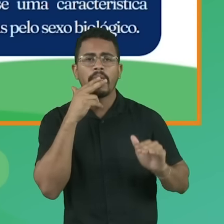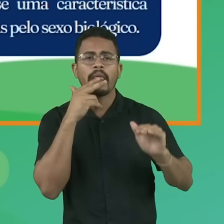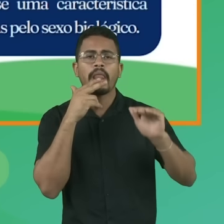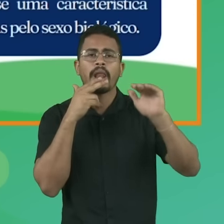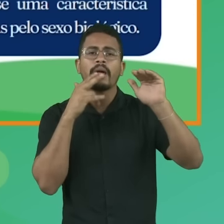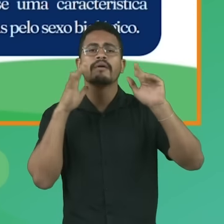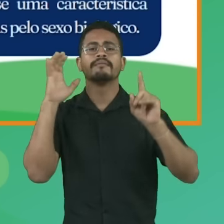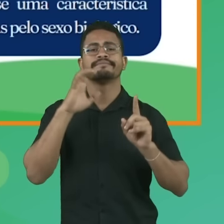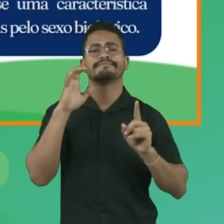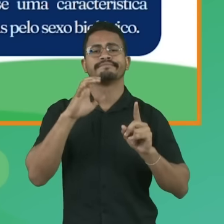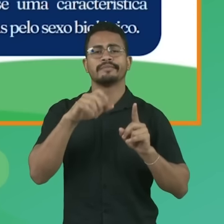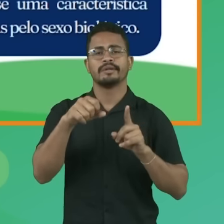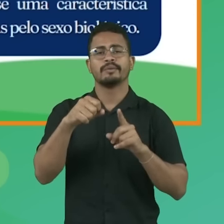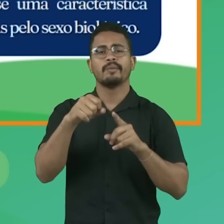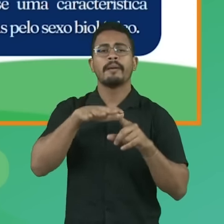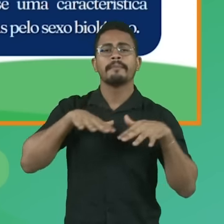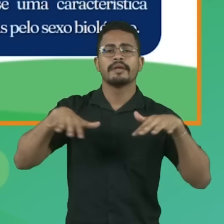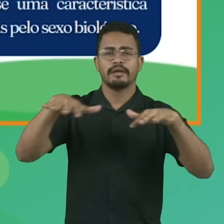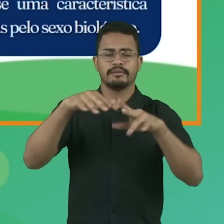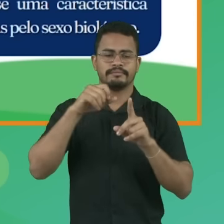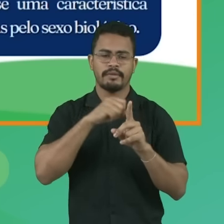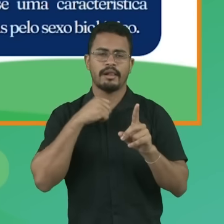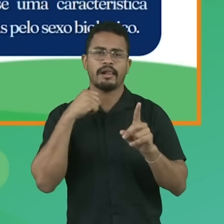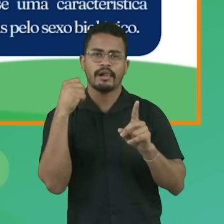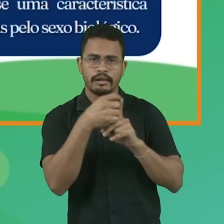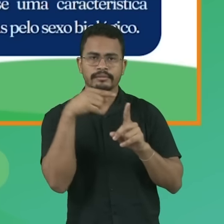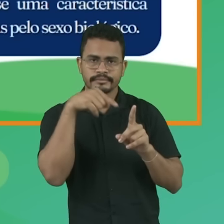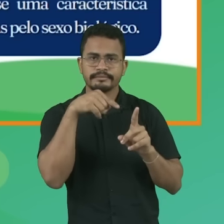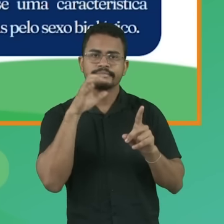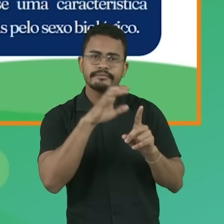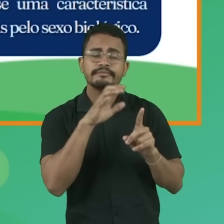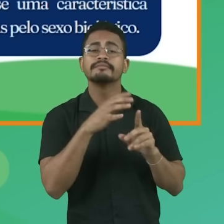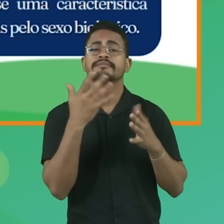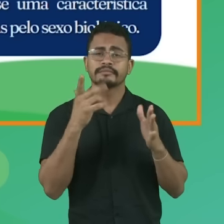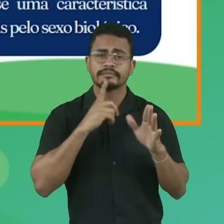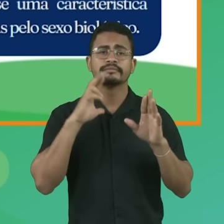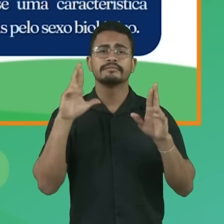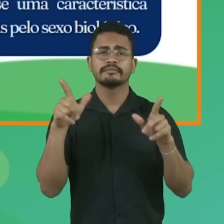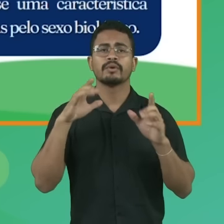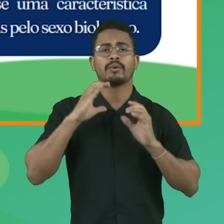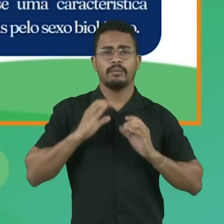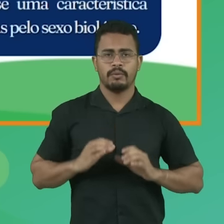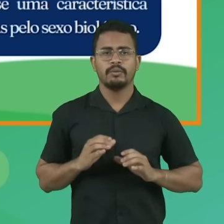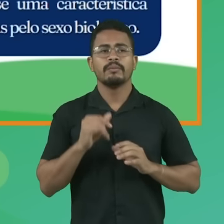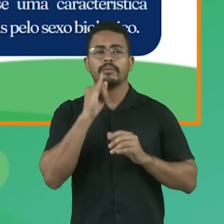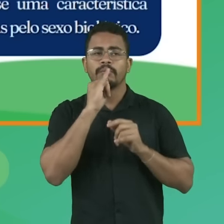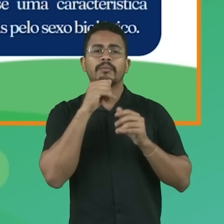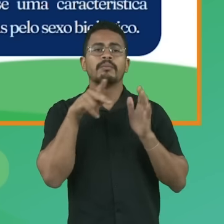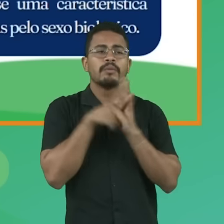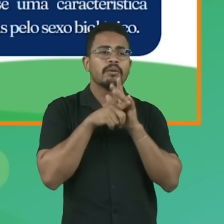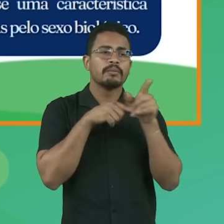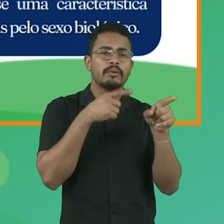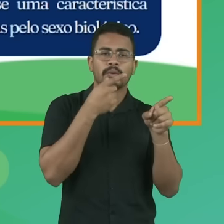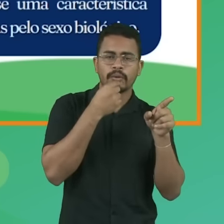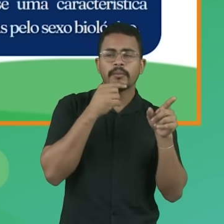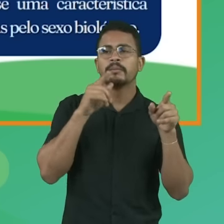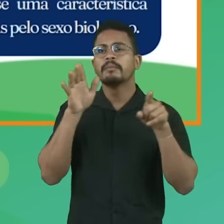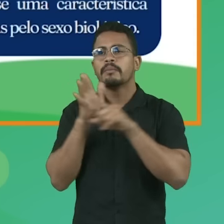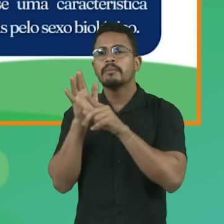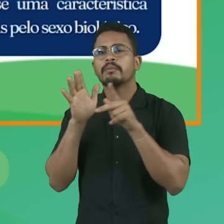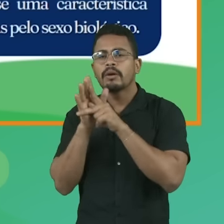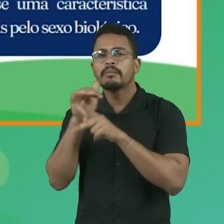ambiente que eles estão inseridos. Existem diferenças de comportamento entre mulheres de diferentes países, por exemplo, né?